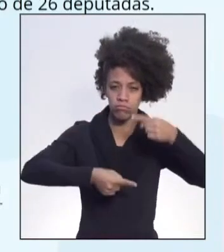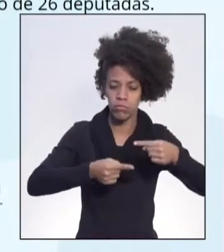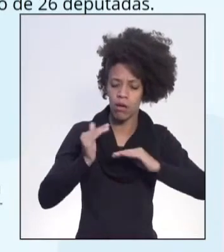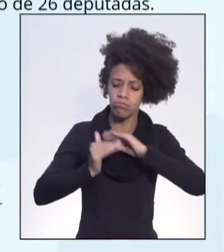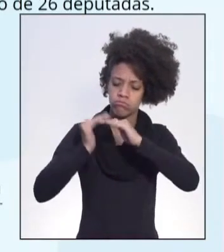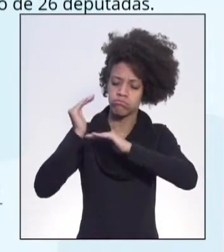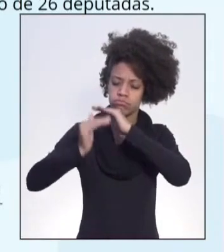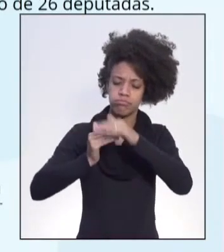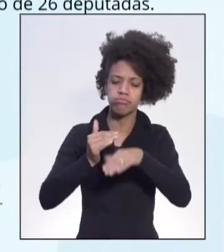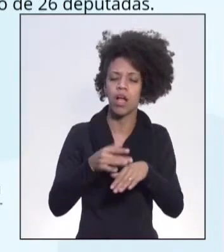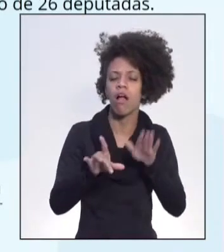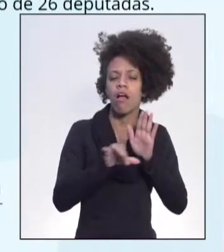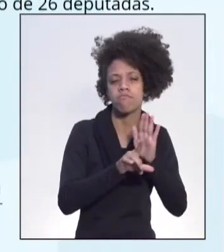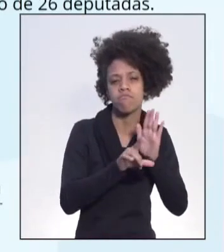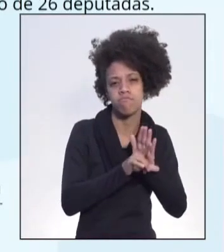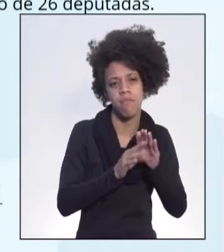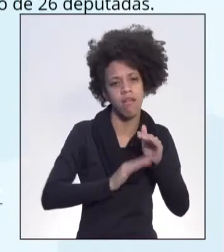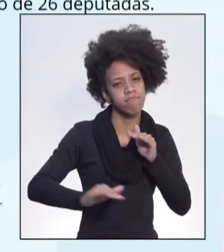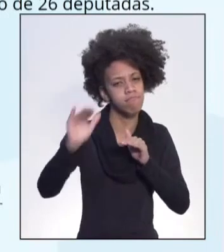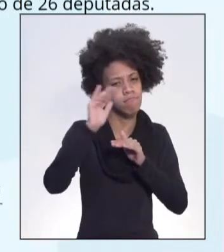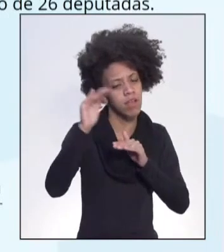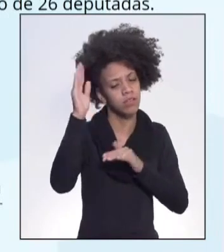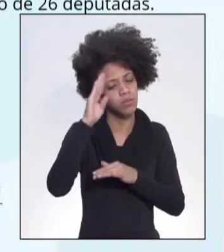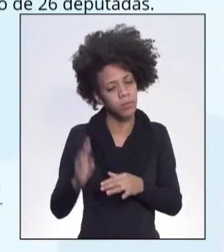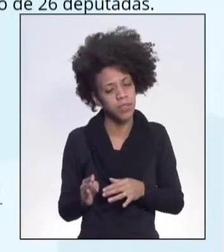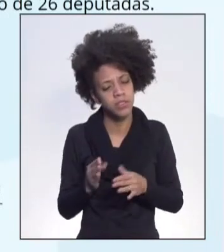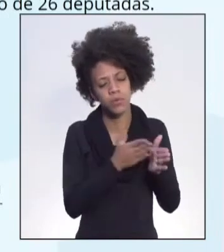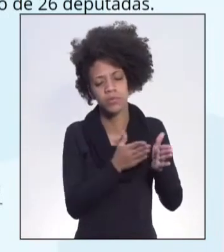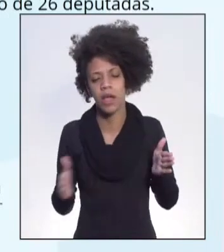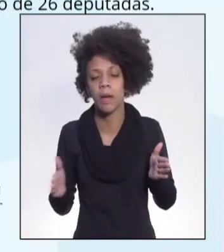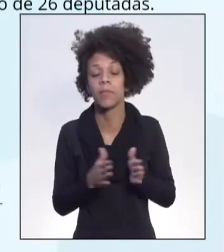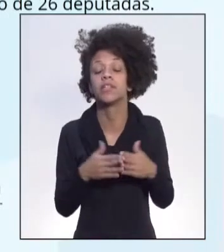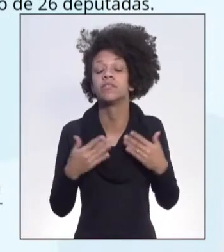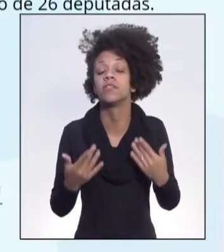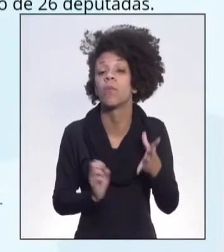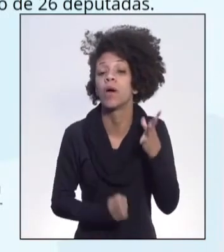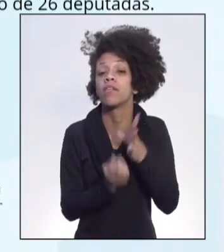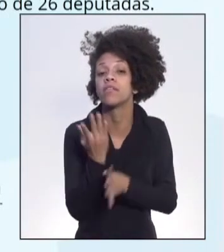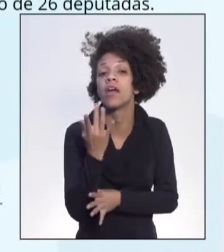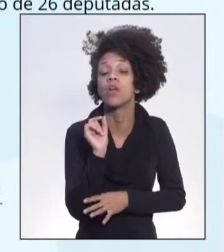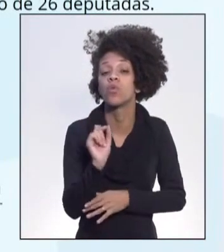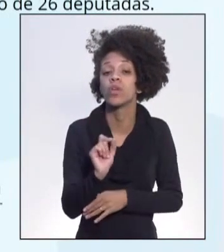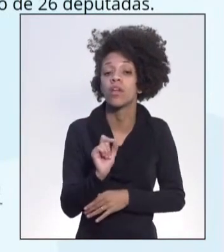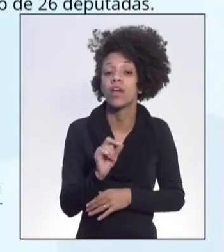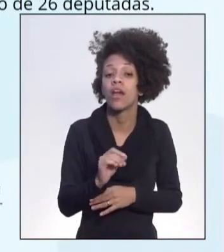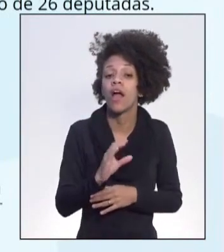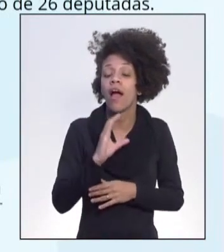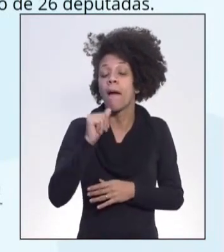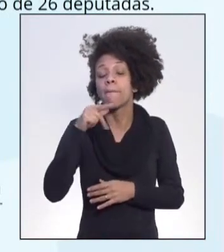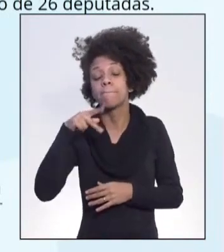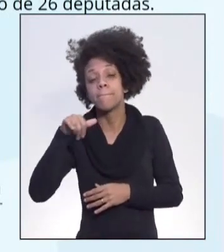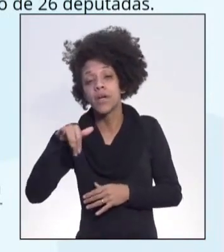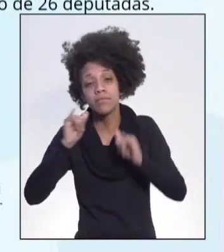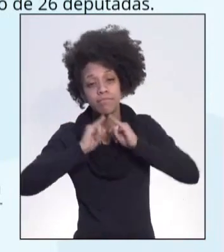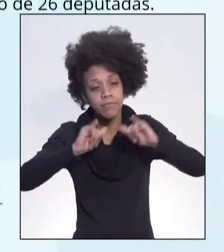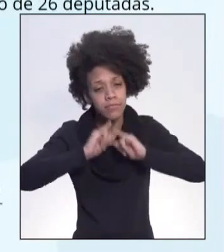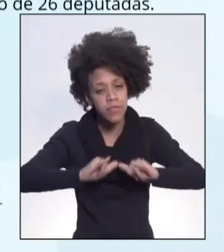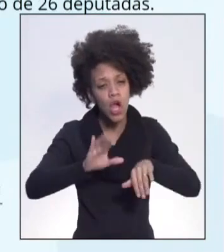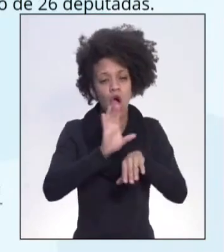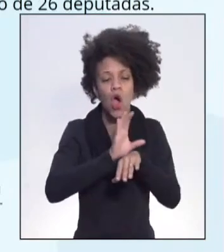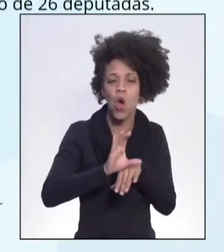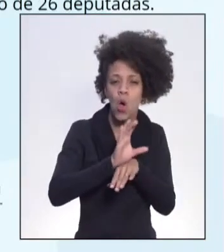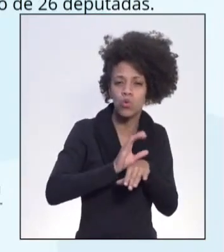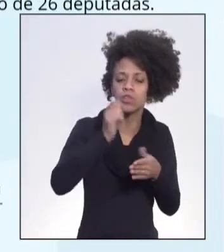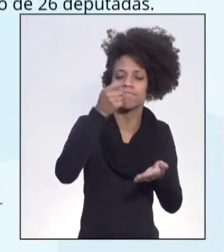construindo as leis máximas do país daquela época, e elas criaram uma campanha que dizia: Constituinte